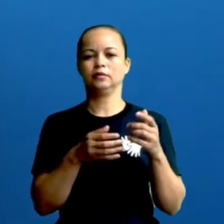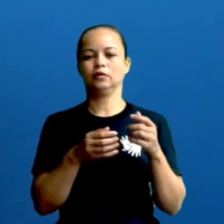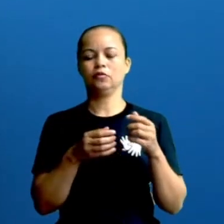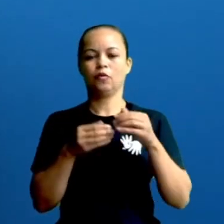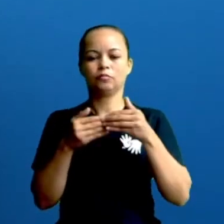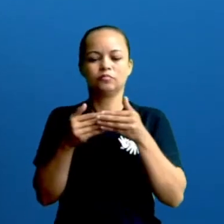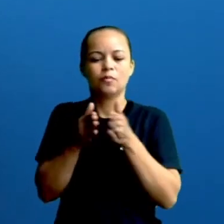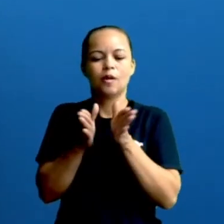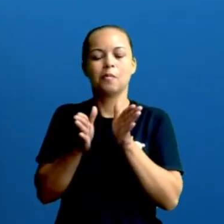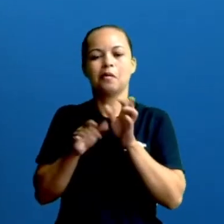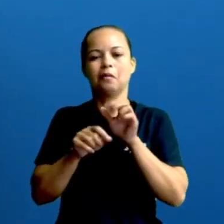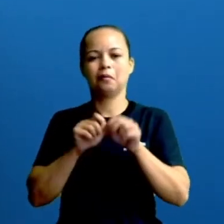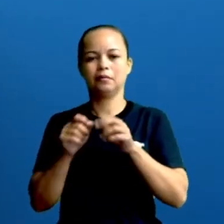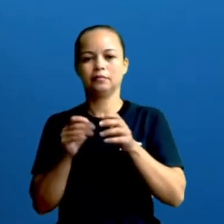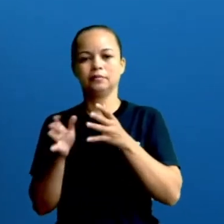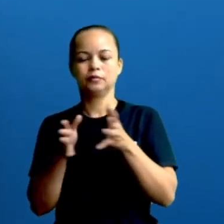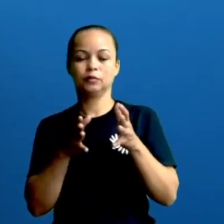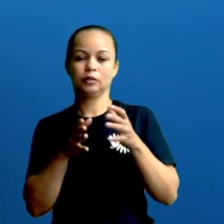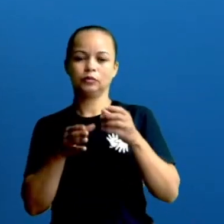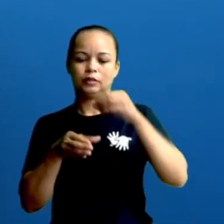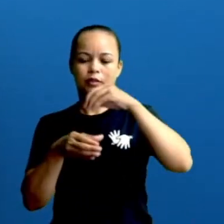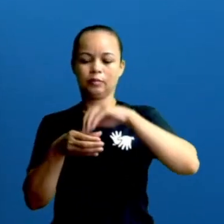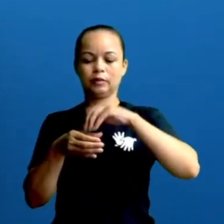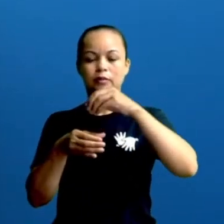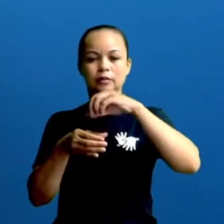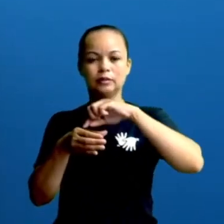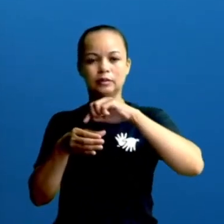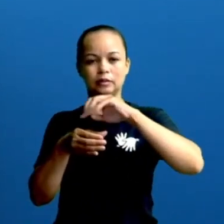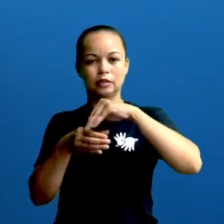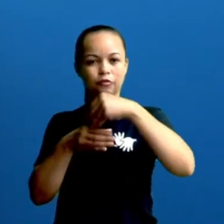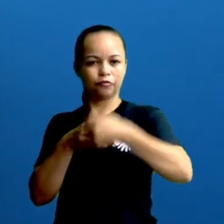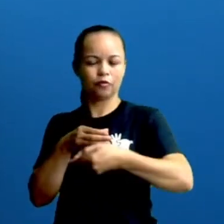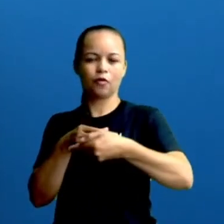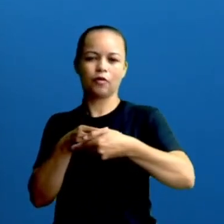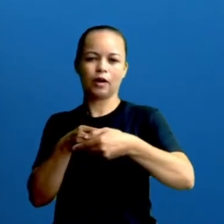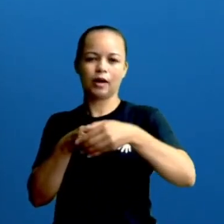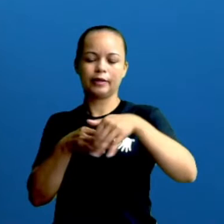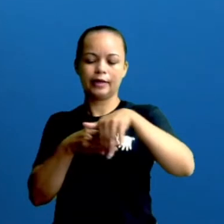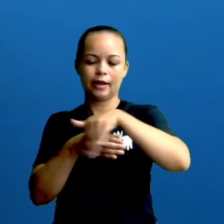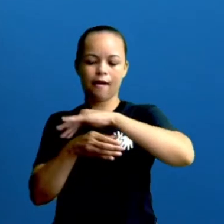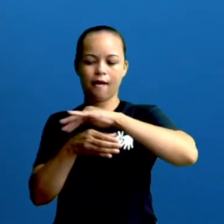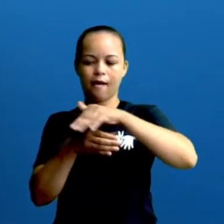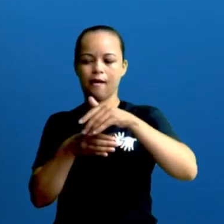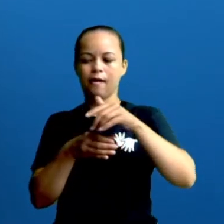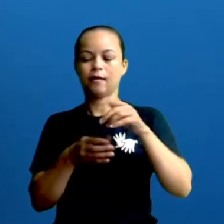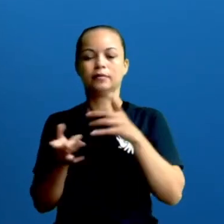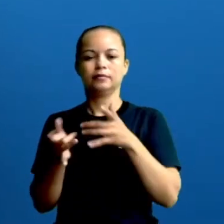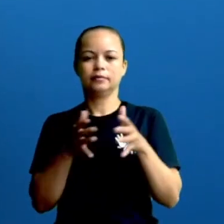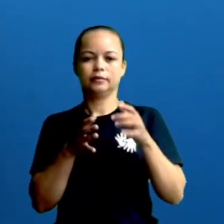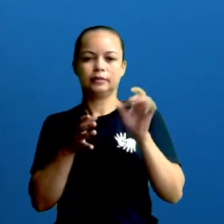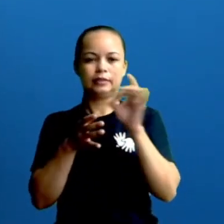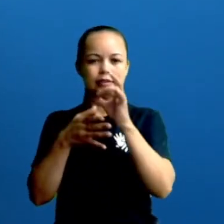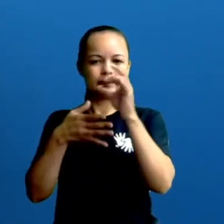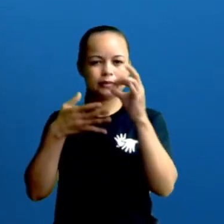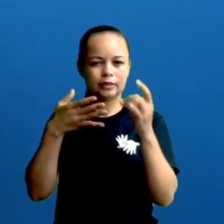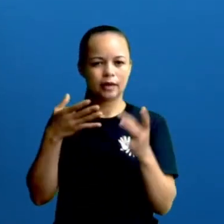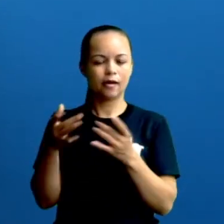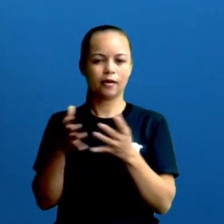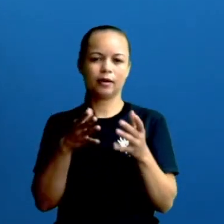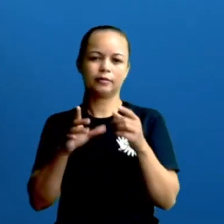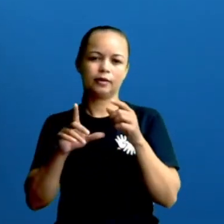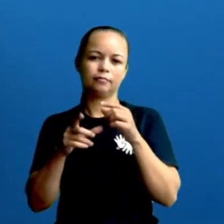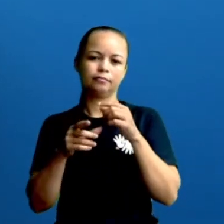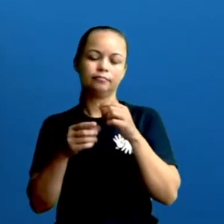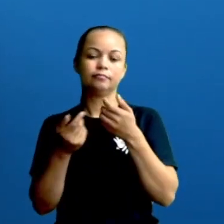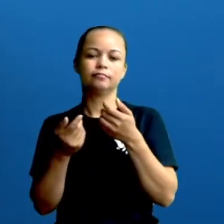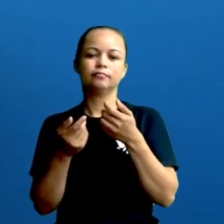uma abertura entre o segmento de fora e a lateral de cada